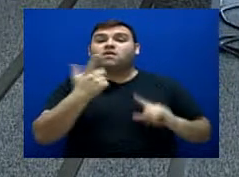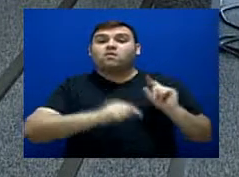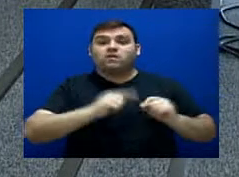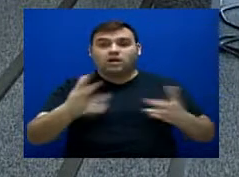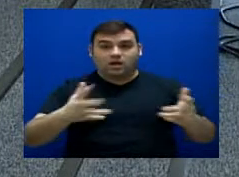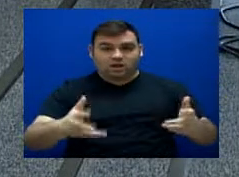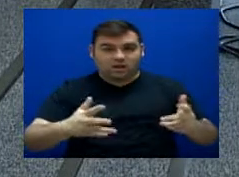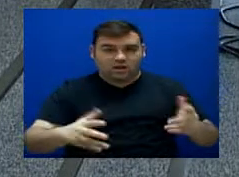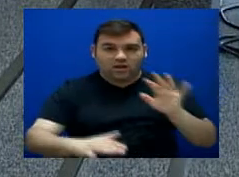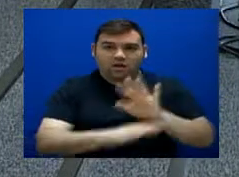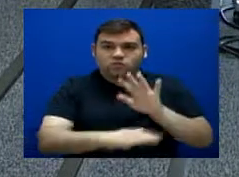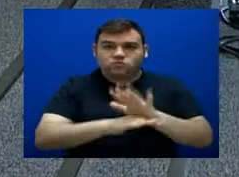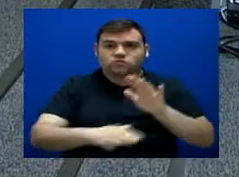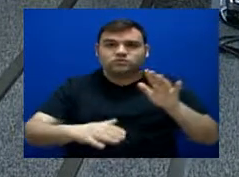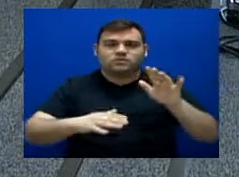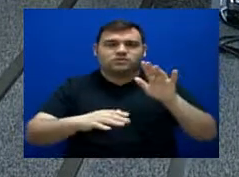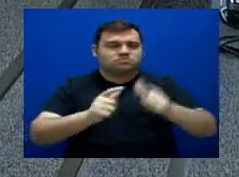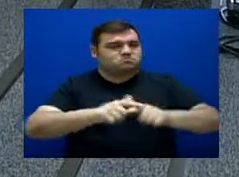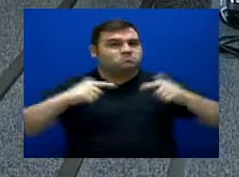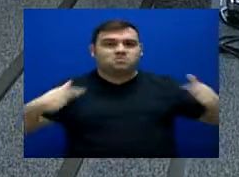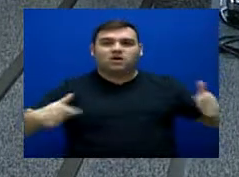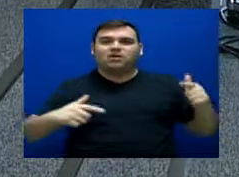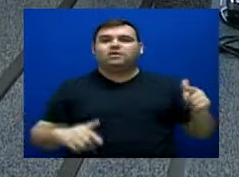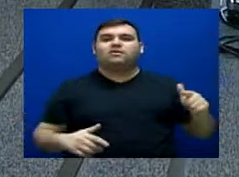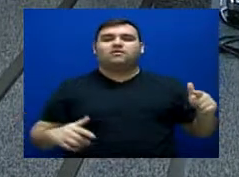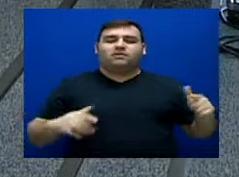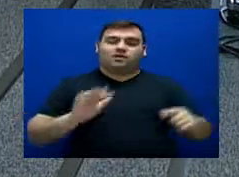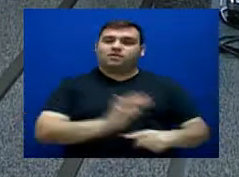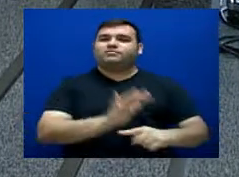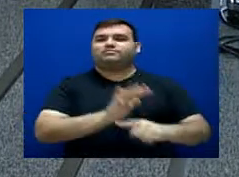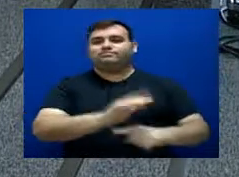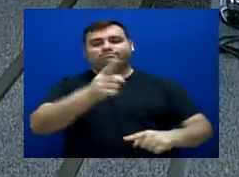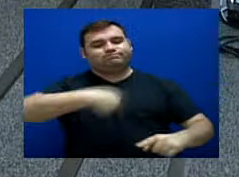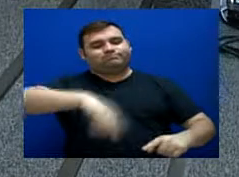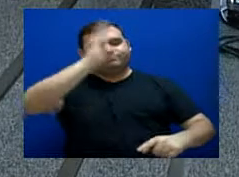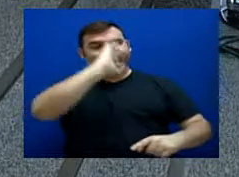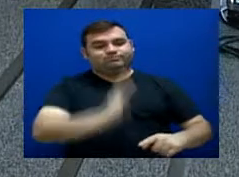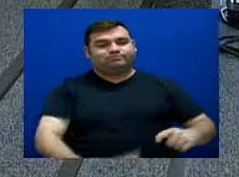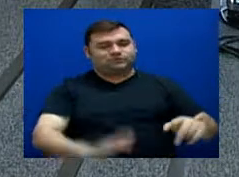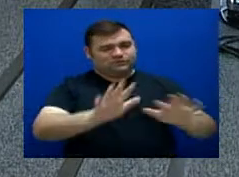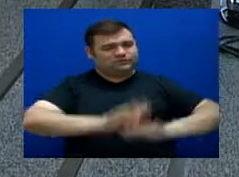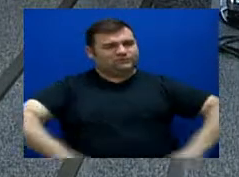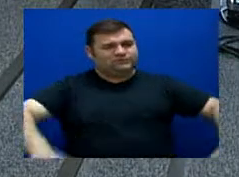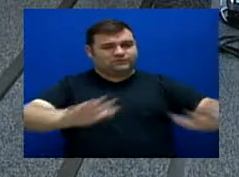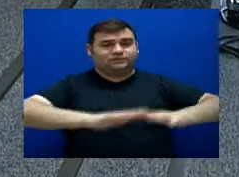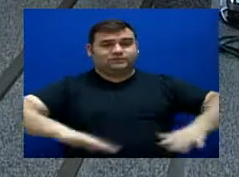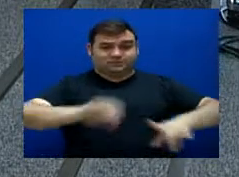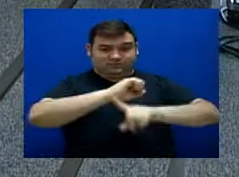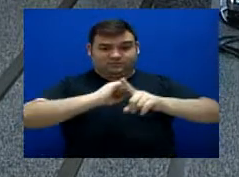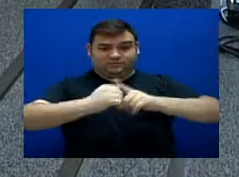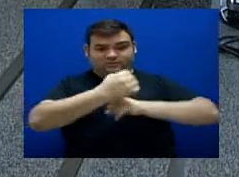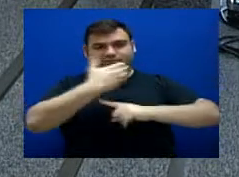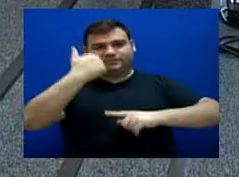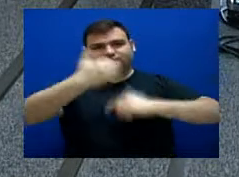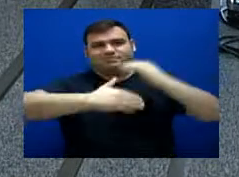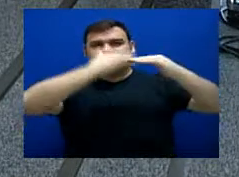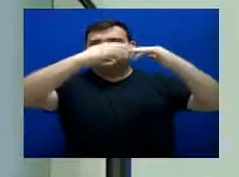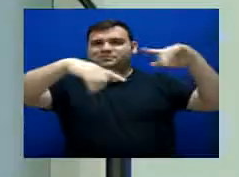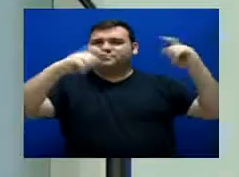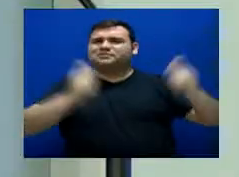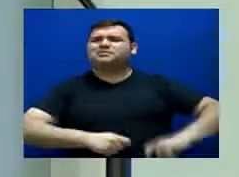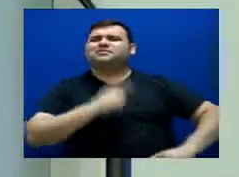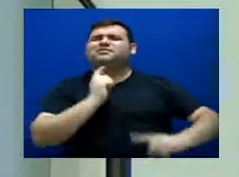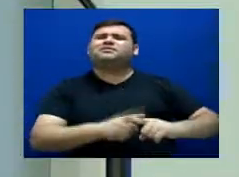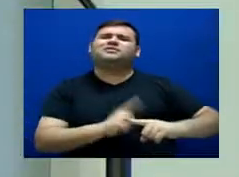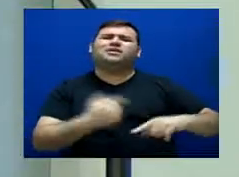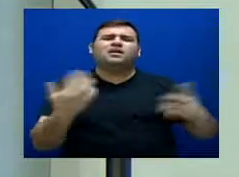tentando construir algo mais amplo em favor do nosso Brasil, de uma sociedade melhor. Não que está, eu